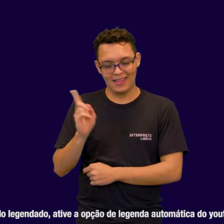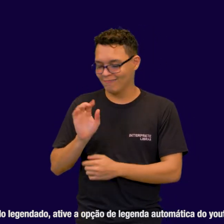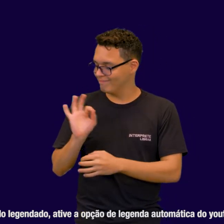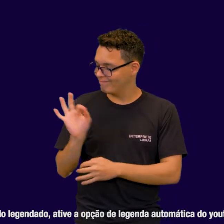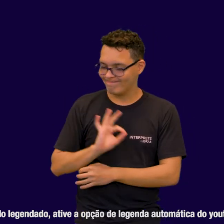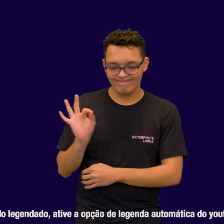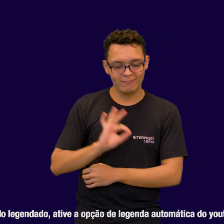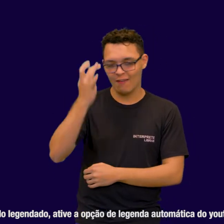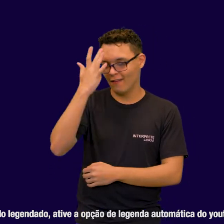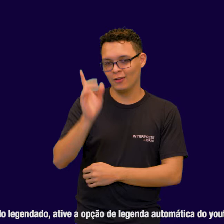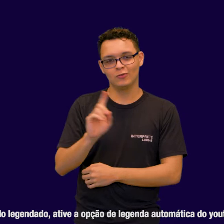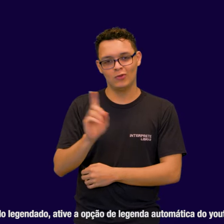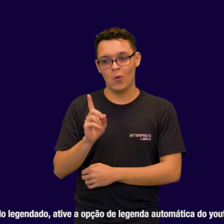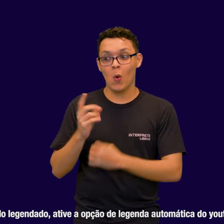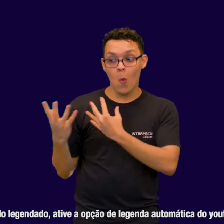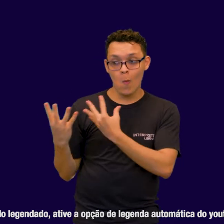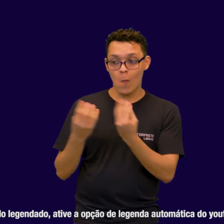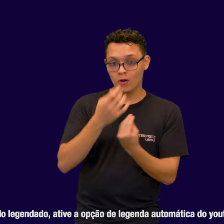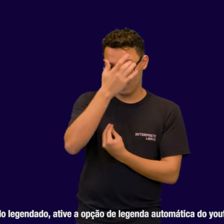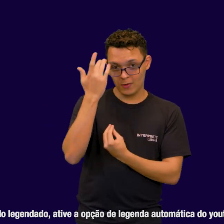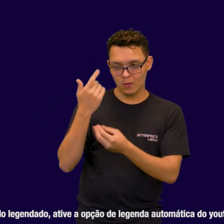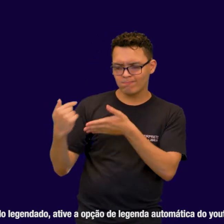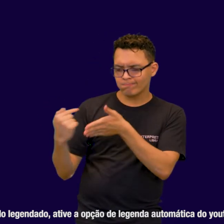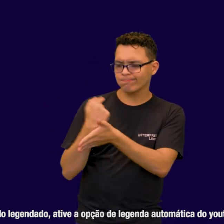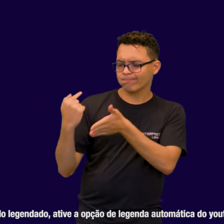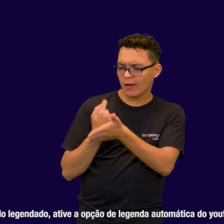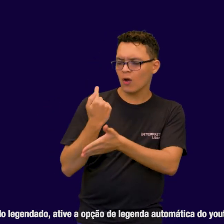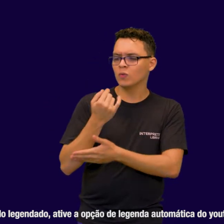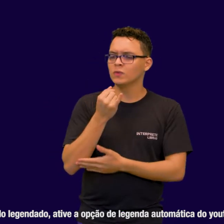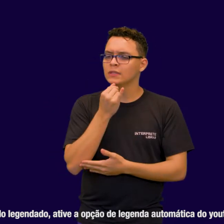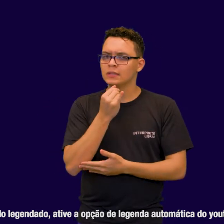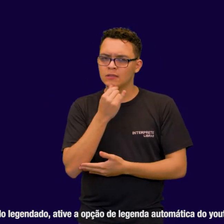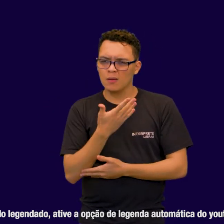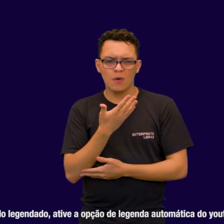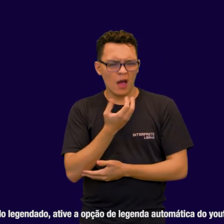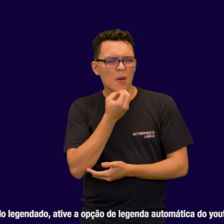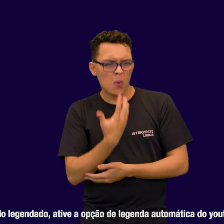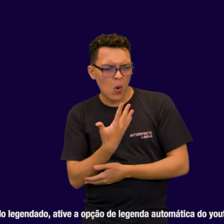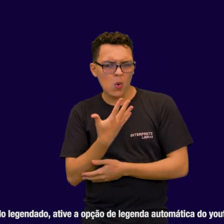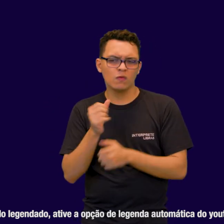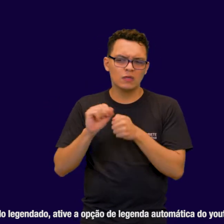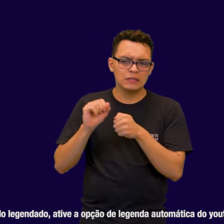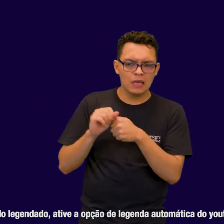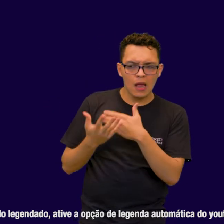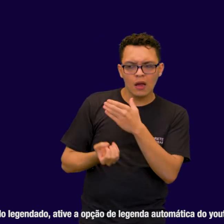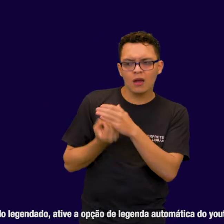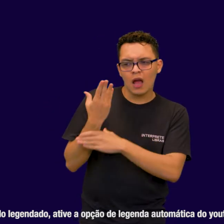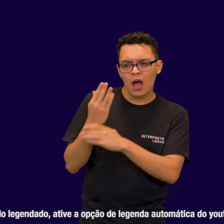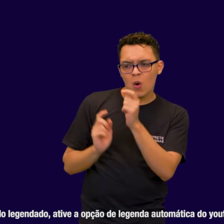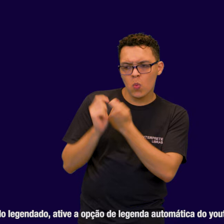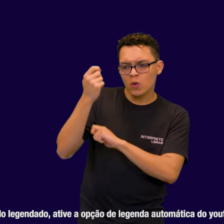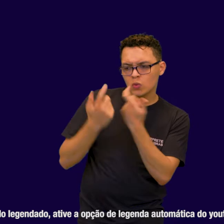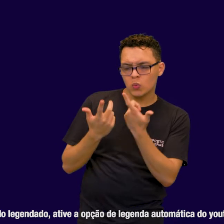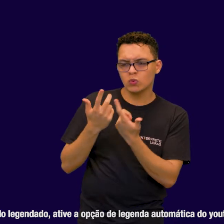é nada fácil. Muitas pessoas me perguntam se vale a pena, por exemplo, aderir a um programa